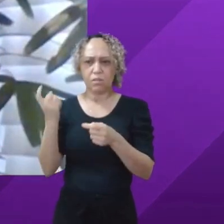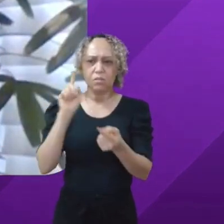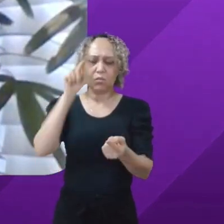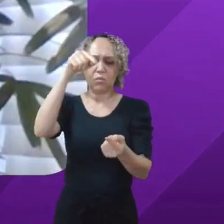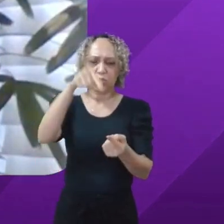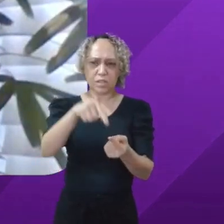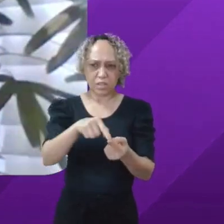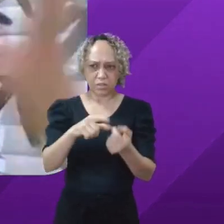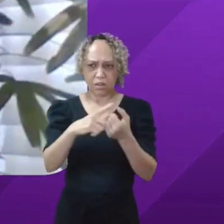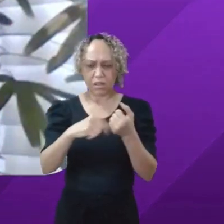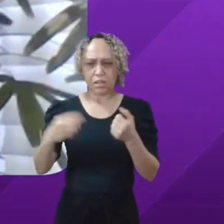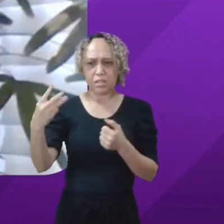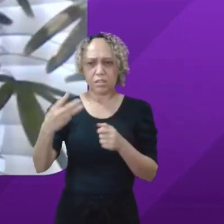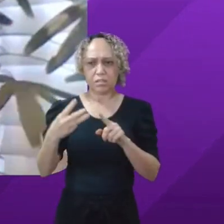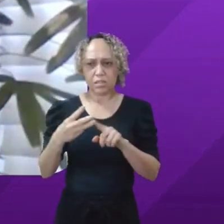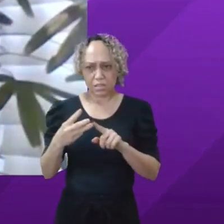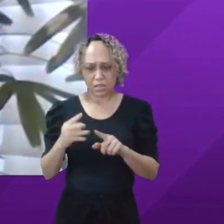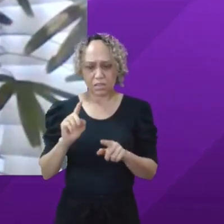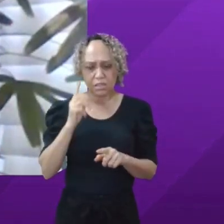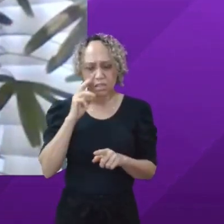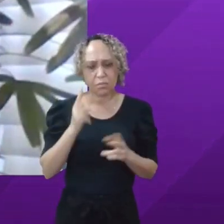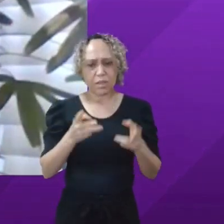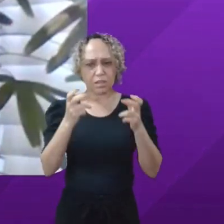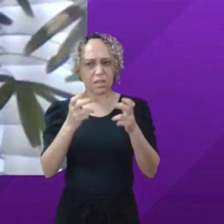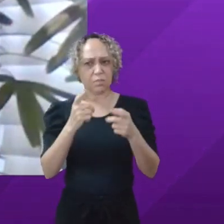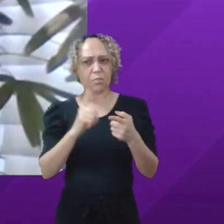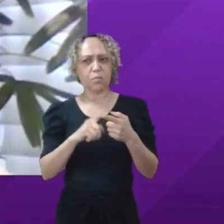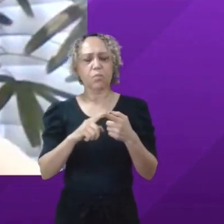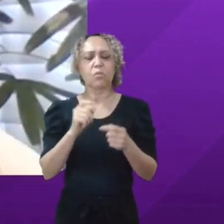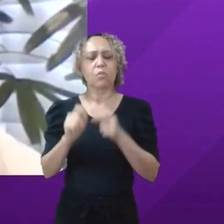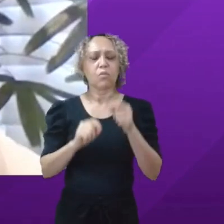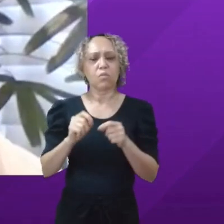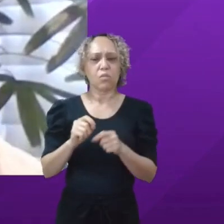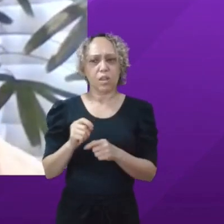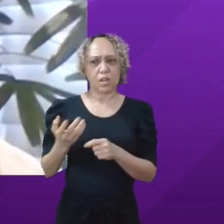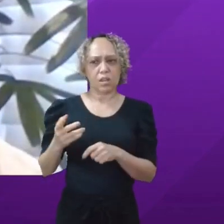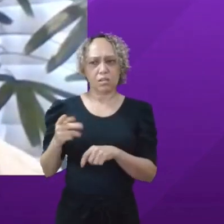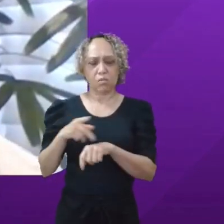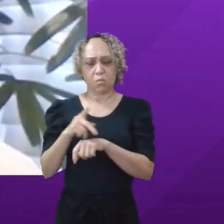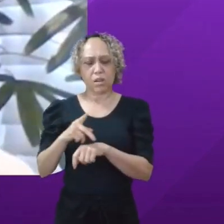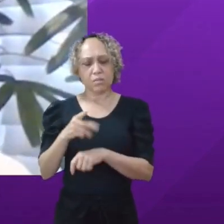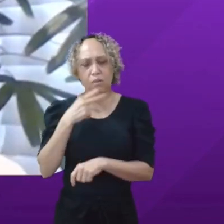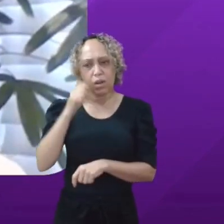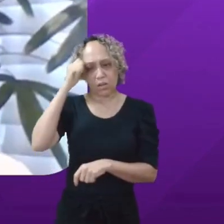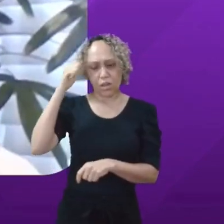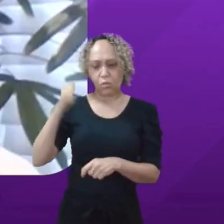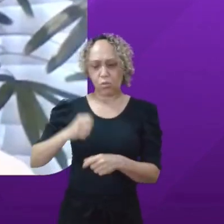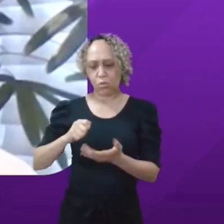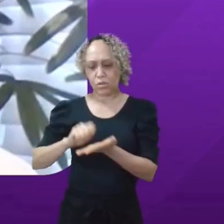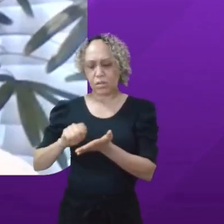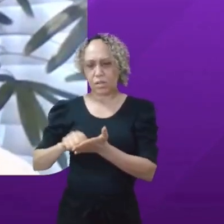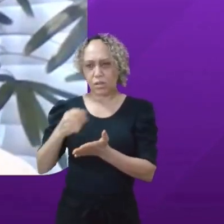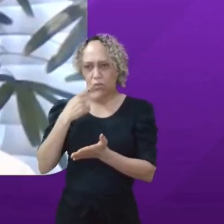artigo 3º, que a gente veja a razão de ser do Estado brasileiro, para citar os autores que eu citei aqui, e a gente se afaste